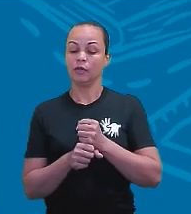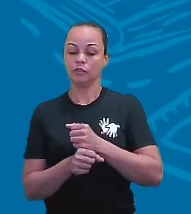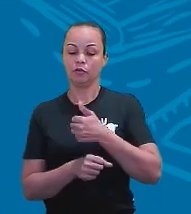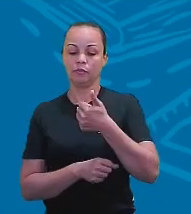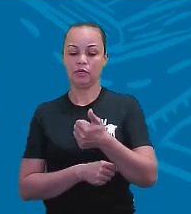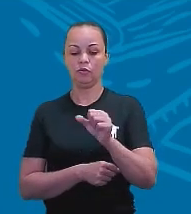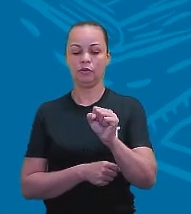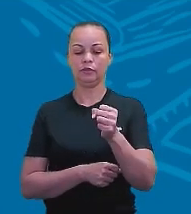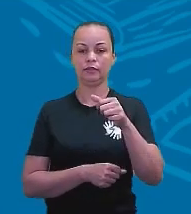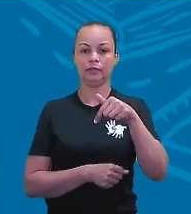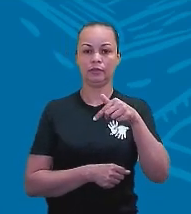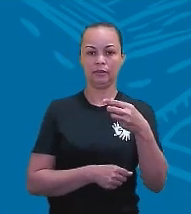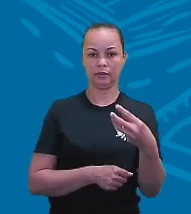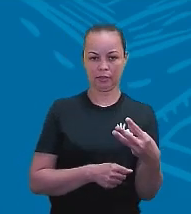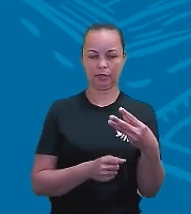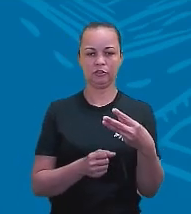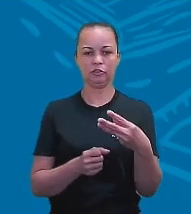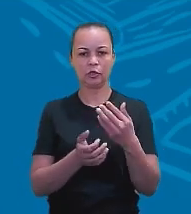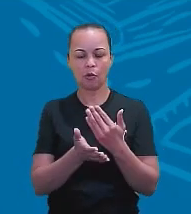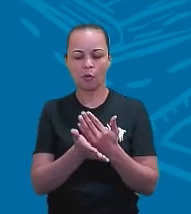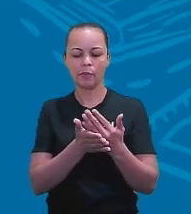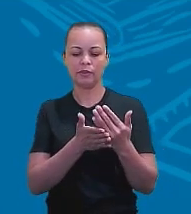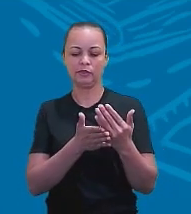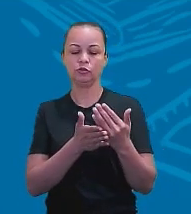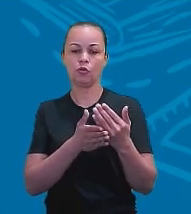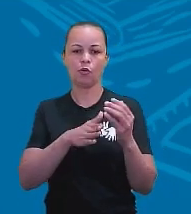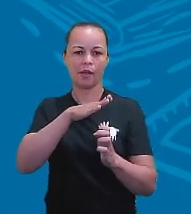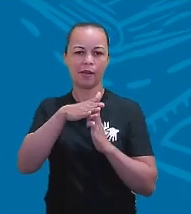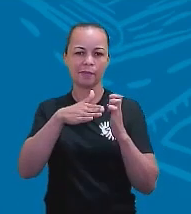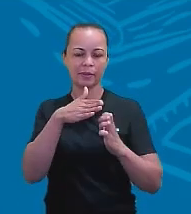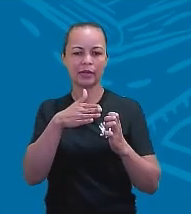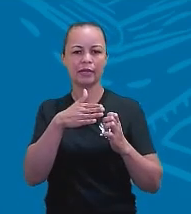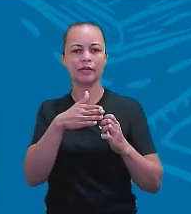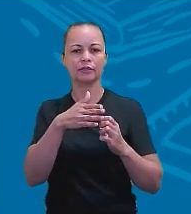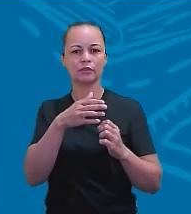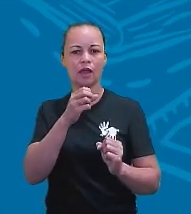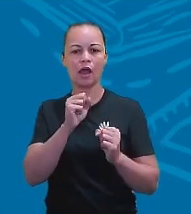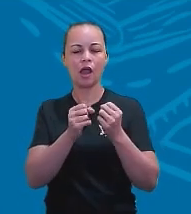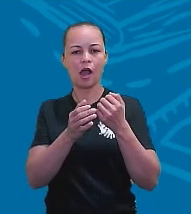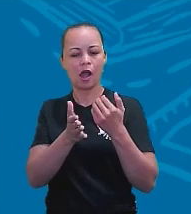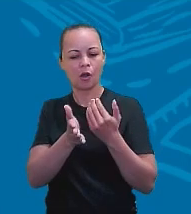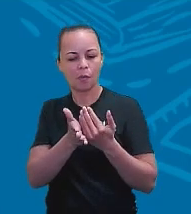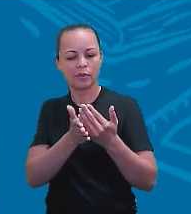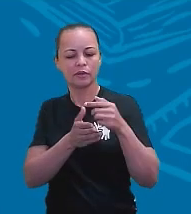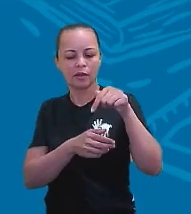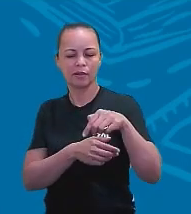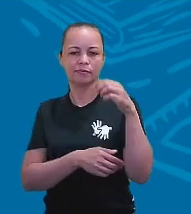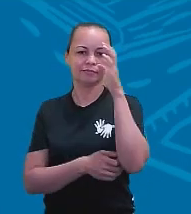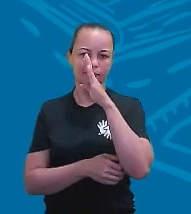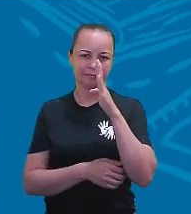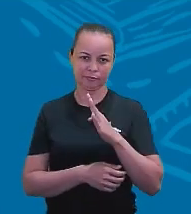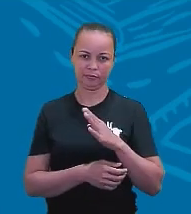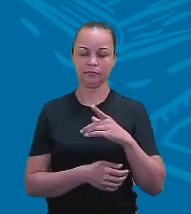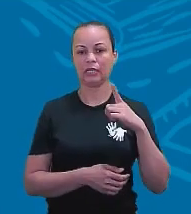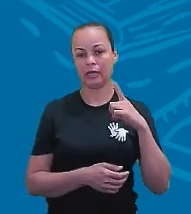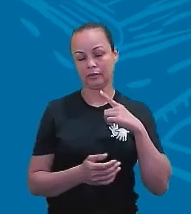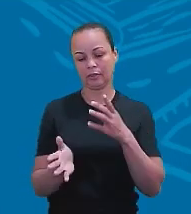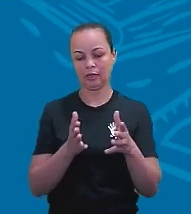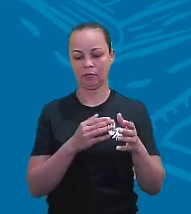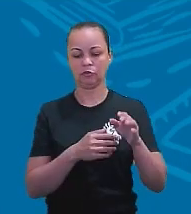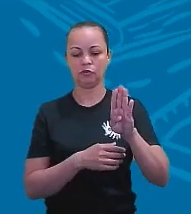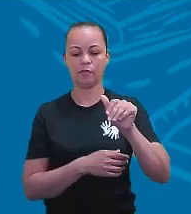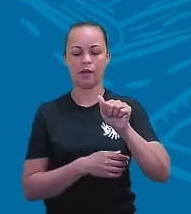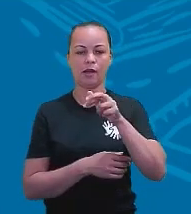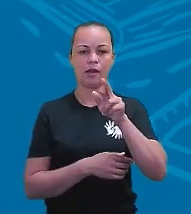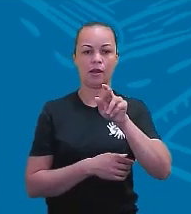1873, a Great Western foi autorizada a começar a funcionar aqui no Brasil. E aí a gente tem o Barão da Soledad,